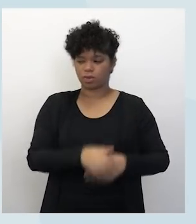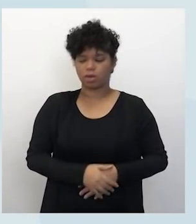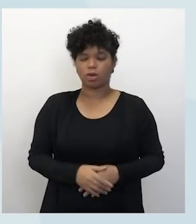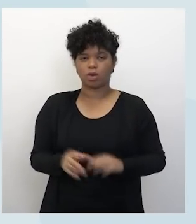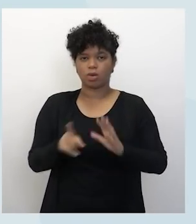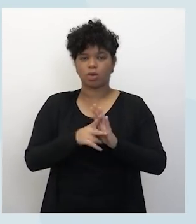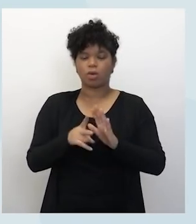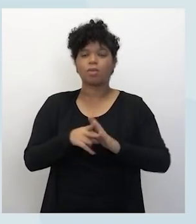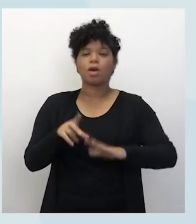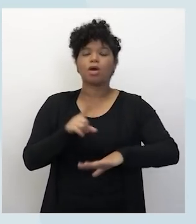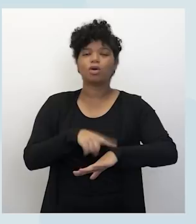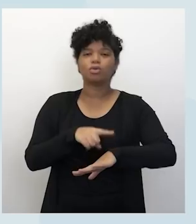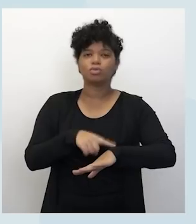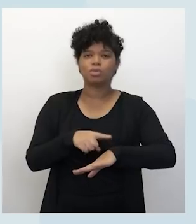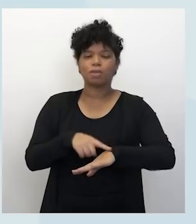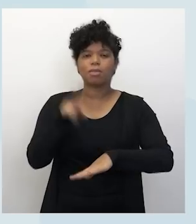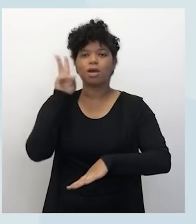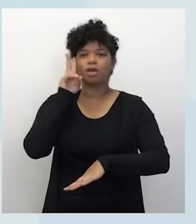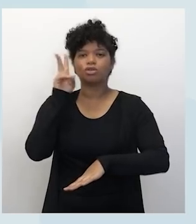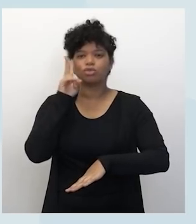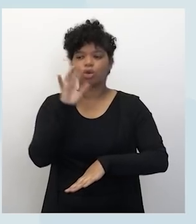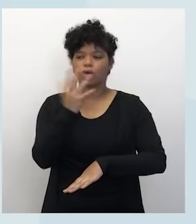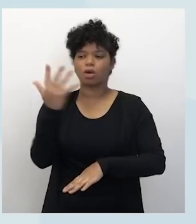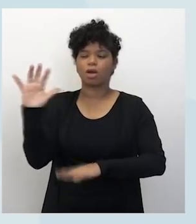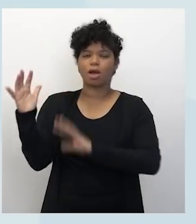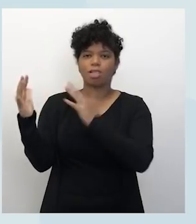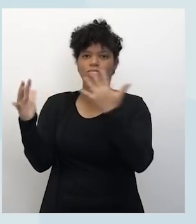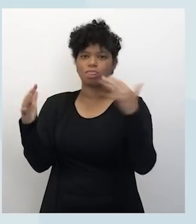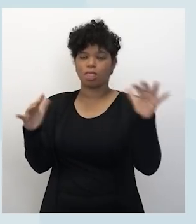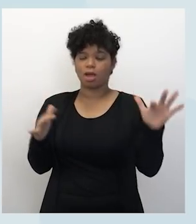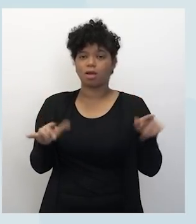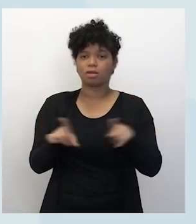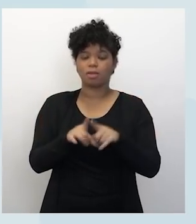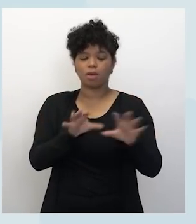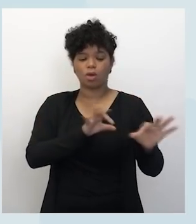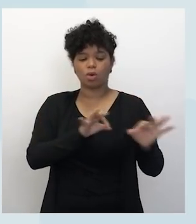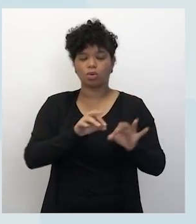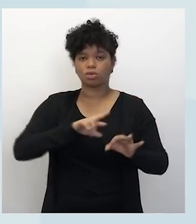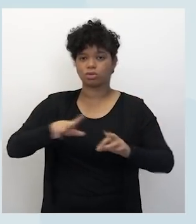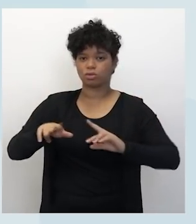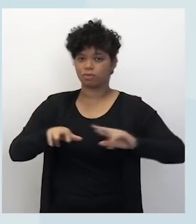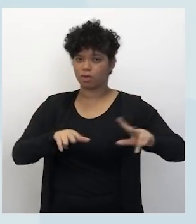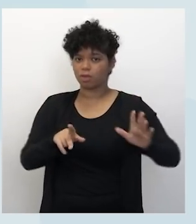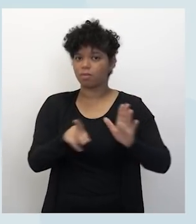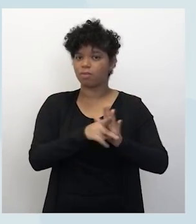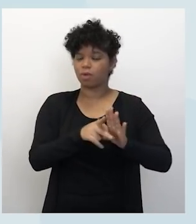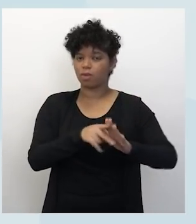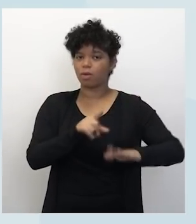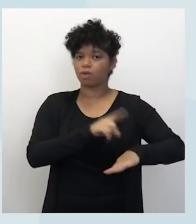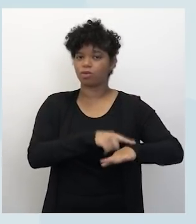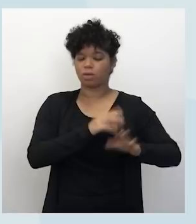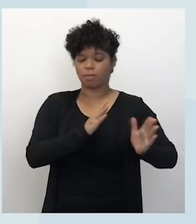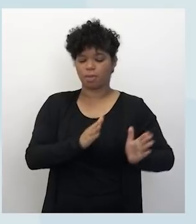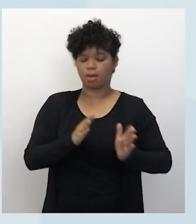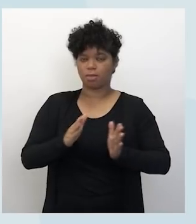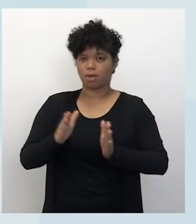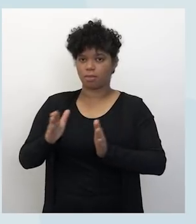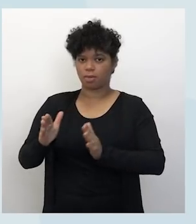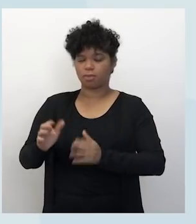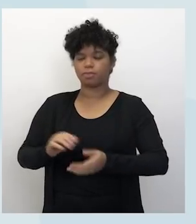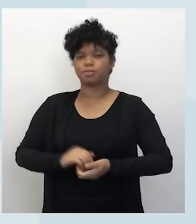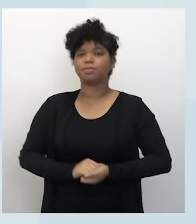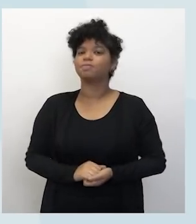histórico, cronológico e da natureza e as diferentes organizações do tempo. Muito bem.